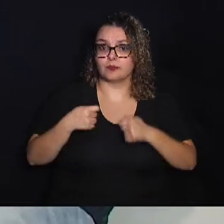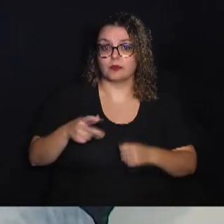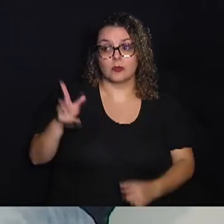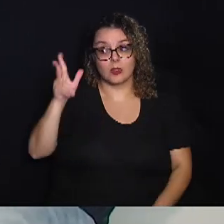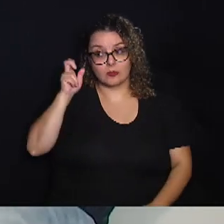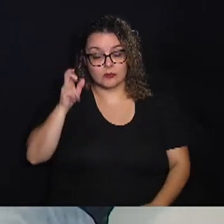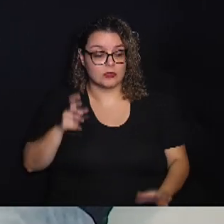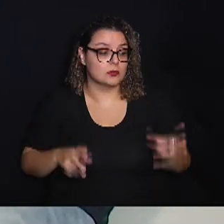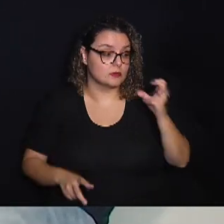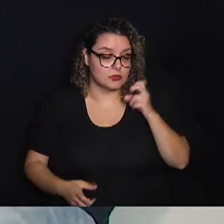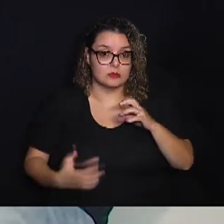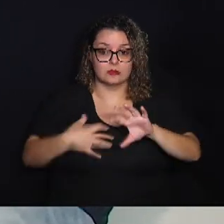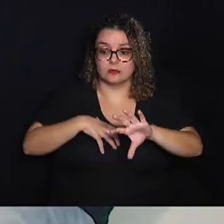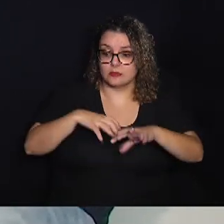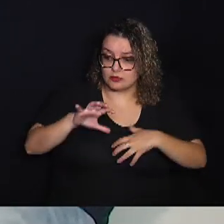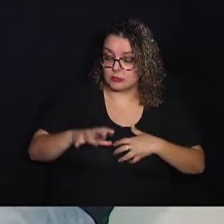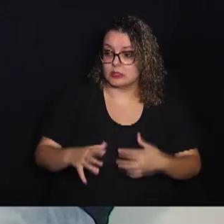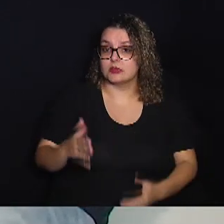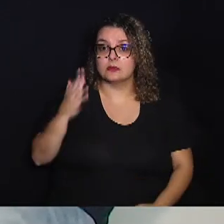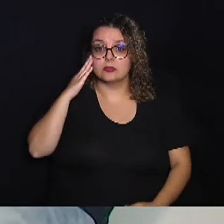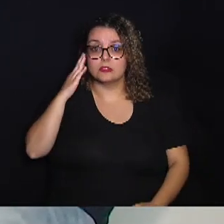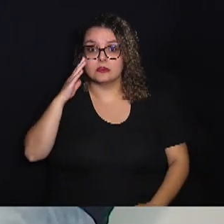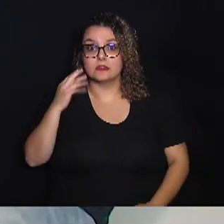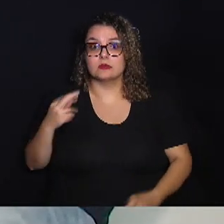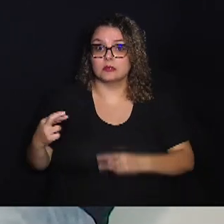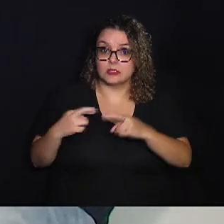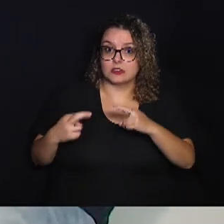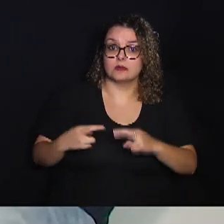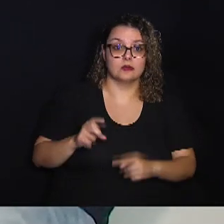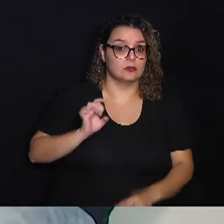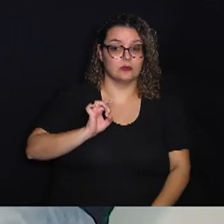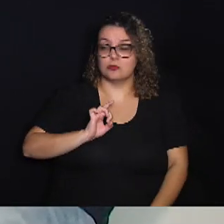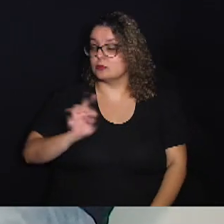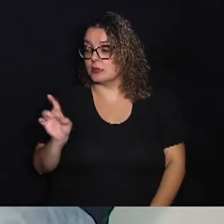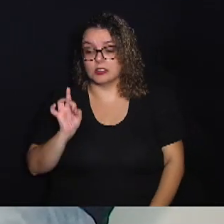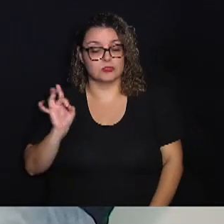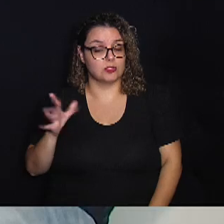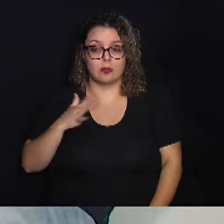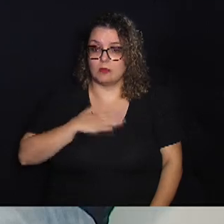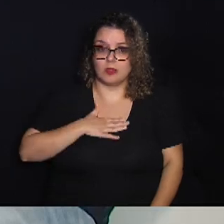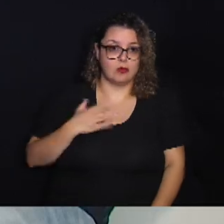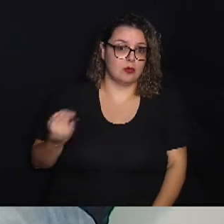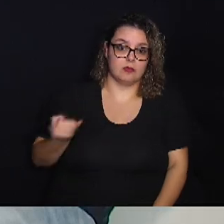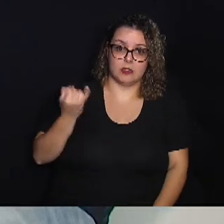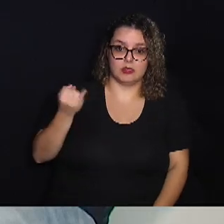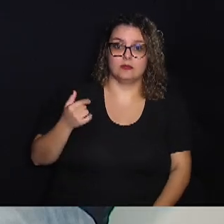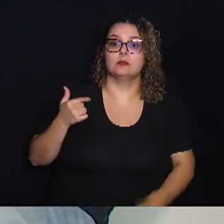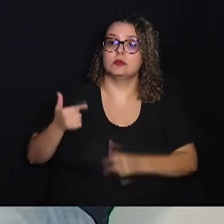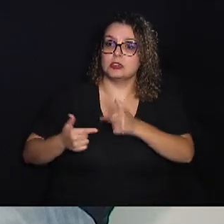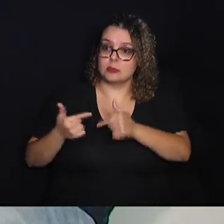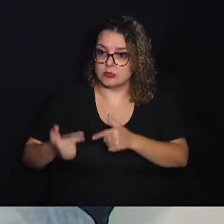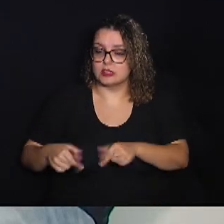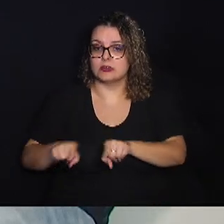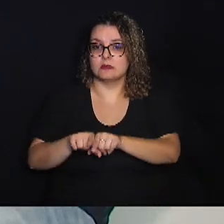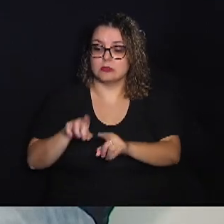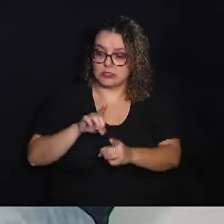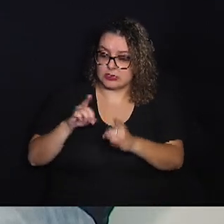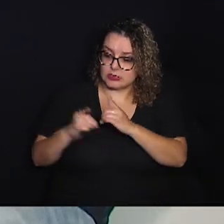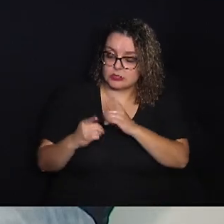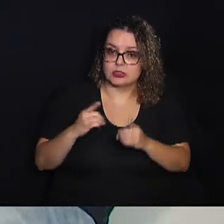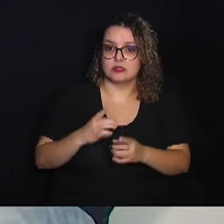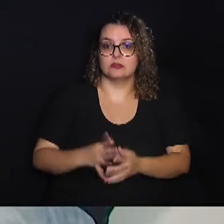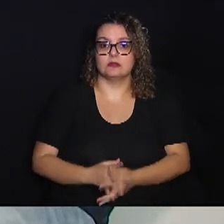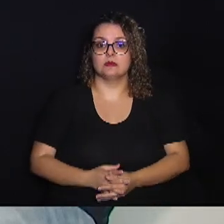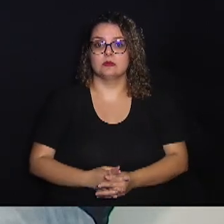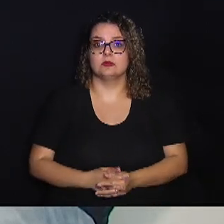né? Então a gente tem que saber o ponto de vista do outro, levar em conta, né? Não é só o meu que importa. Então a gente trabalhou essa questão, essa dinâmica, né? Qual